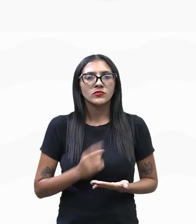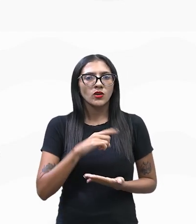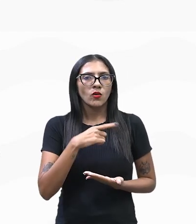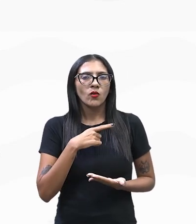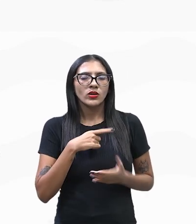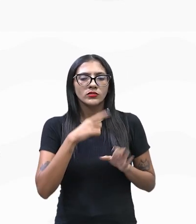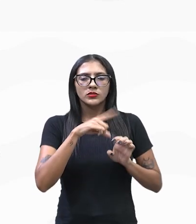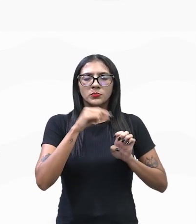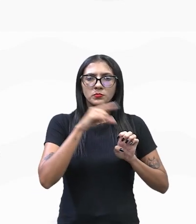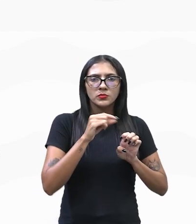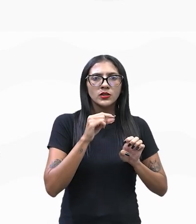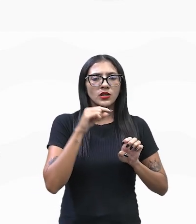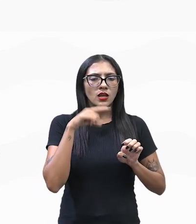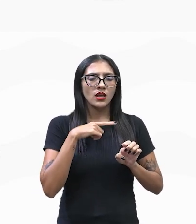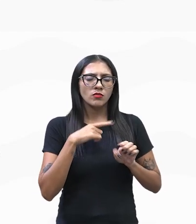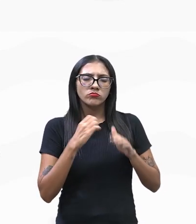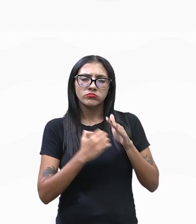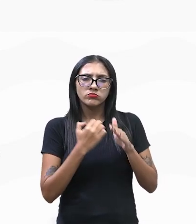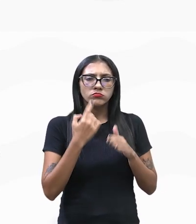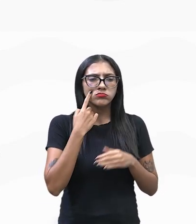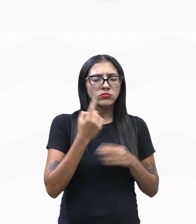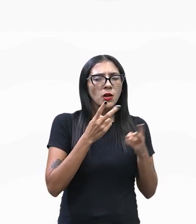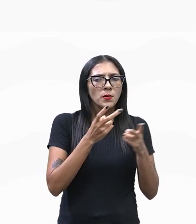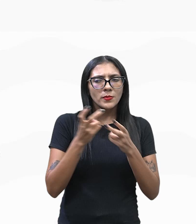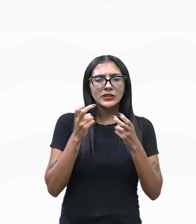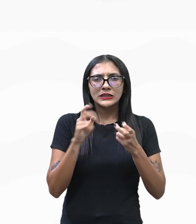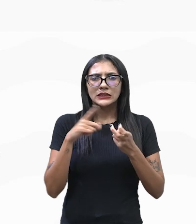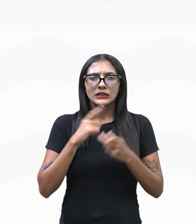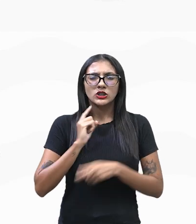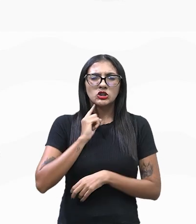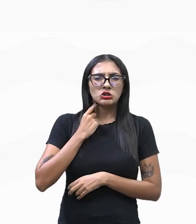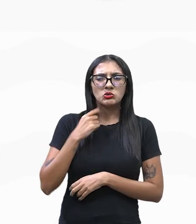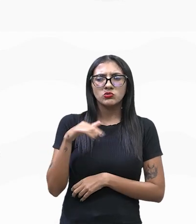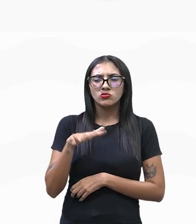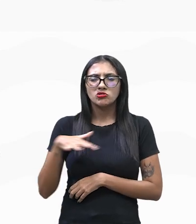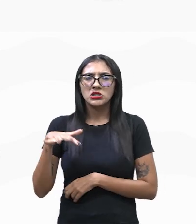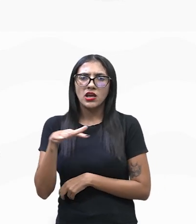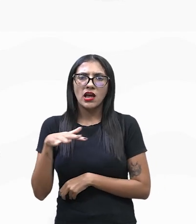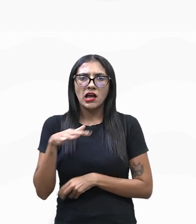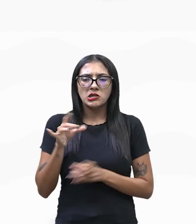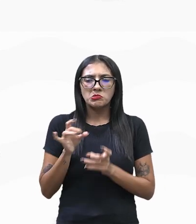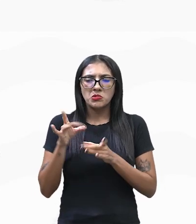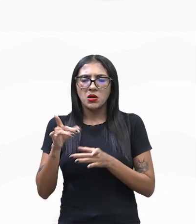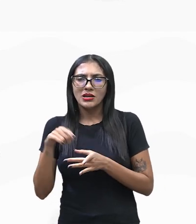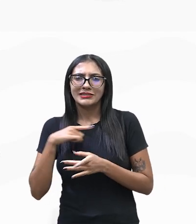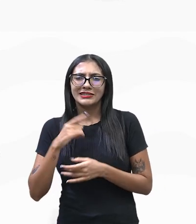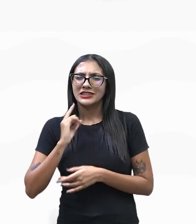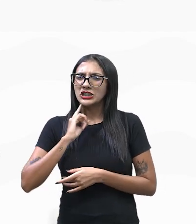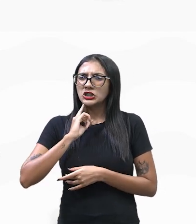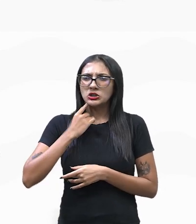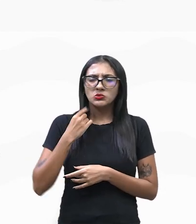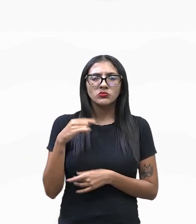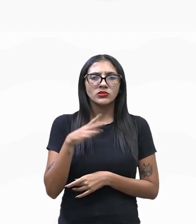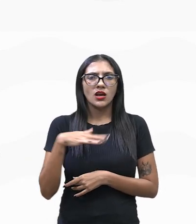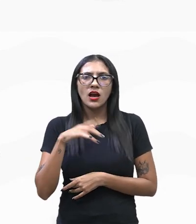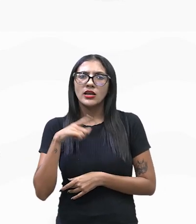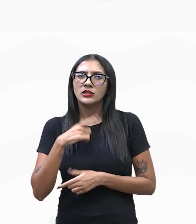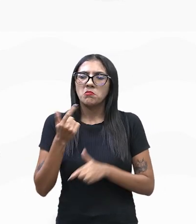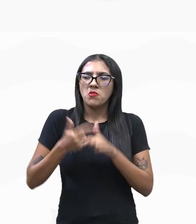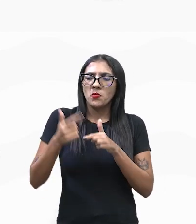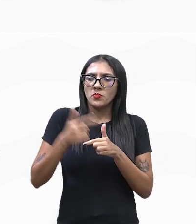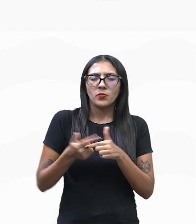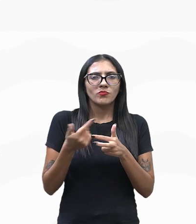olha para esse cenário, vê para aquela comunidade, nossa, tem muito lixo espalhado, né, tá muito sujo, isso pode trazer